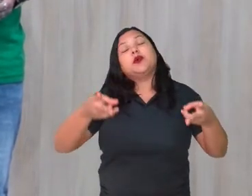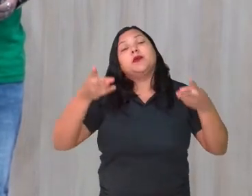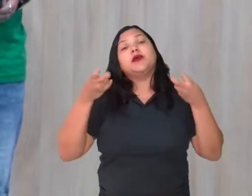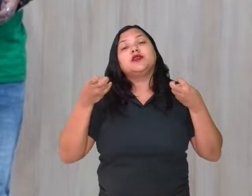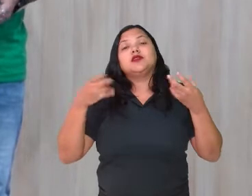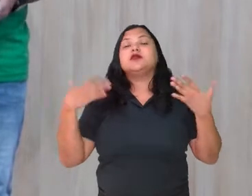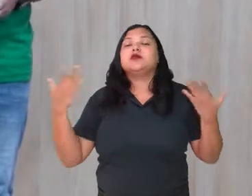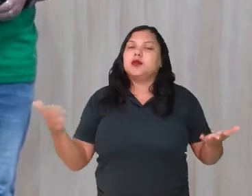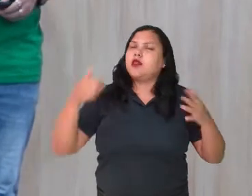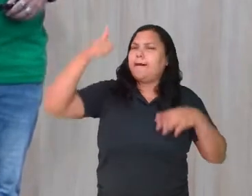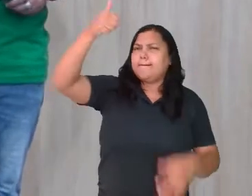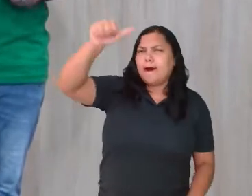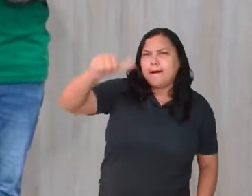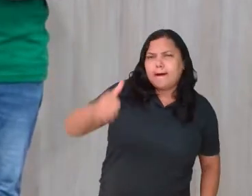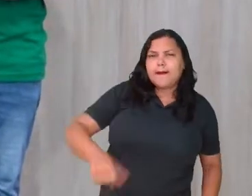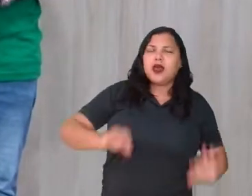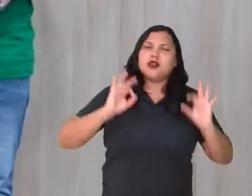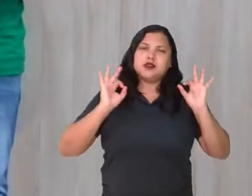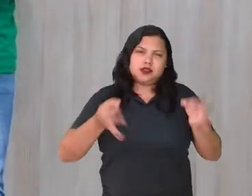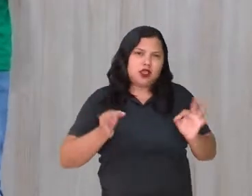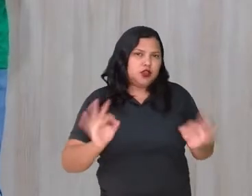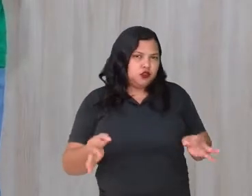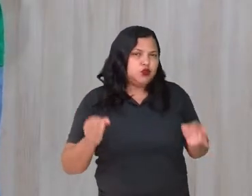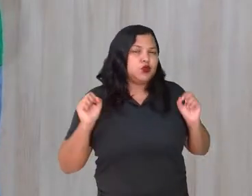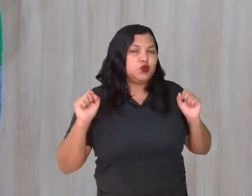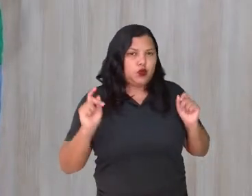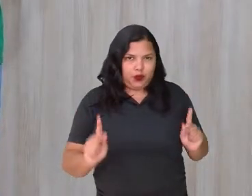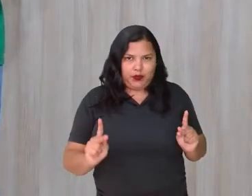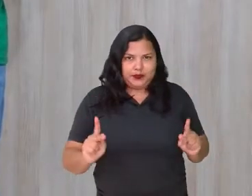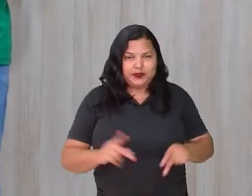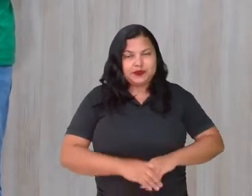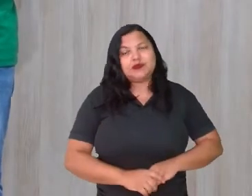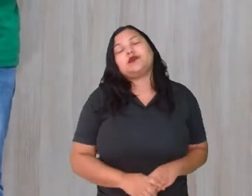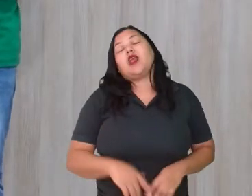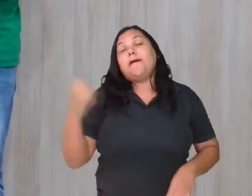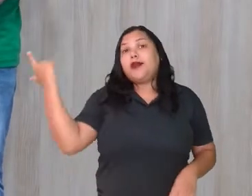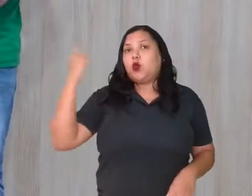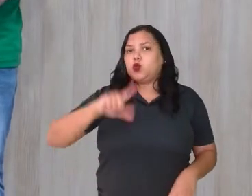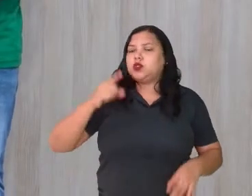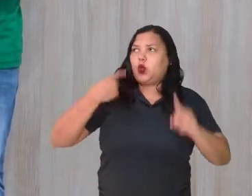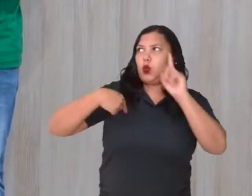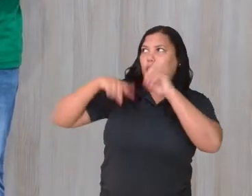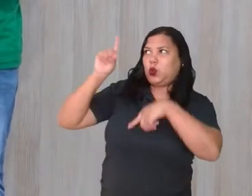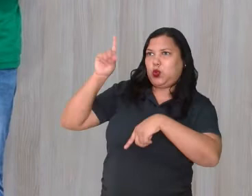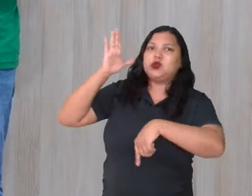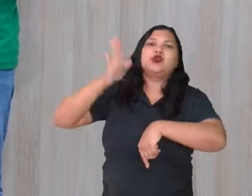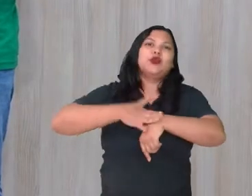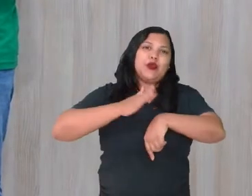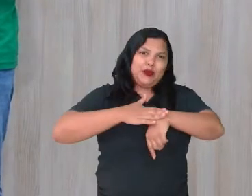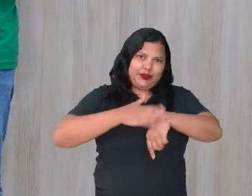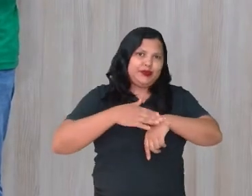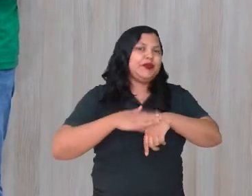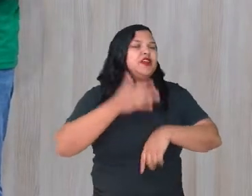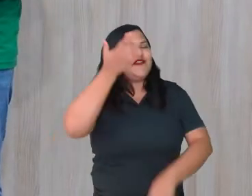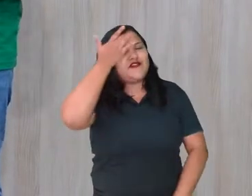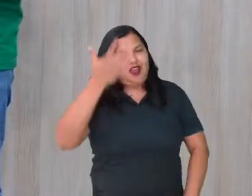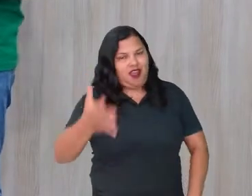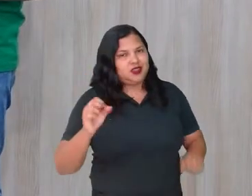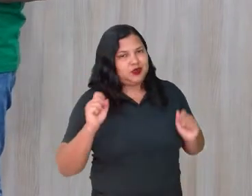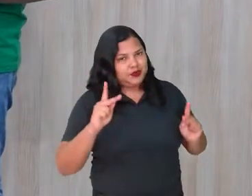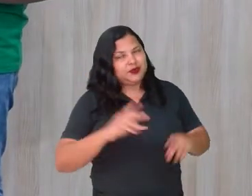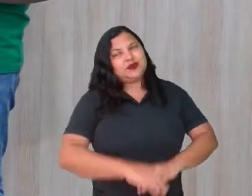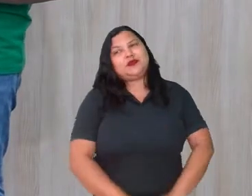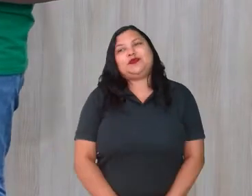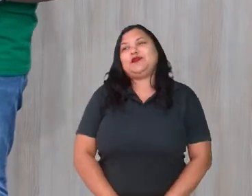fazer essas avaliações, para a gente fazer para a gente conseguir chegar a uma circunstância mais definida, tá